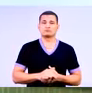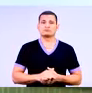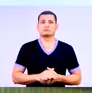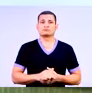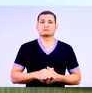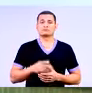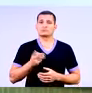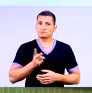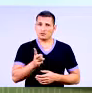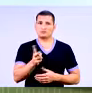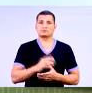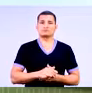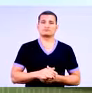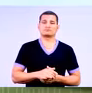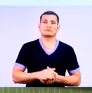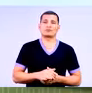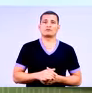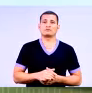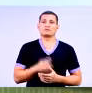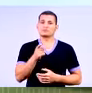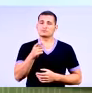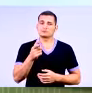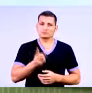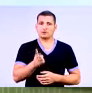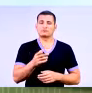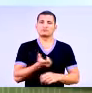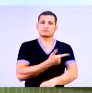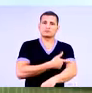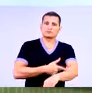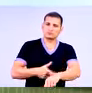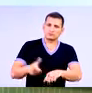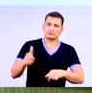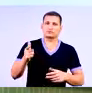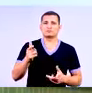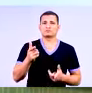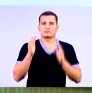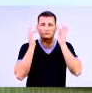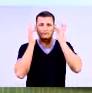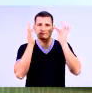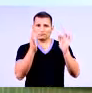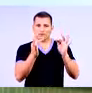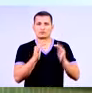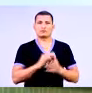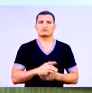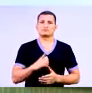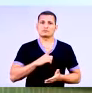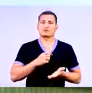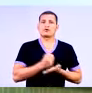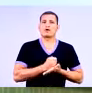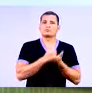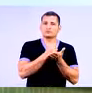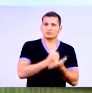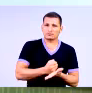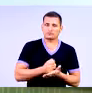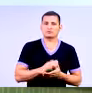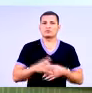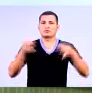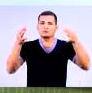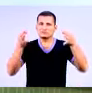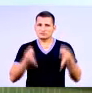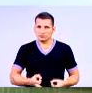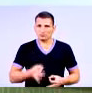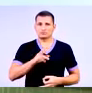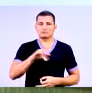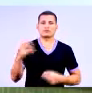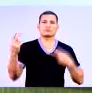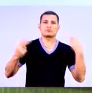perigo. Você vai estar sempre agindo honestamente, vai estar sendo leal, vai estar colaborando. Isso com certeza vai ser